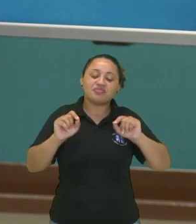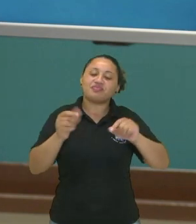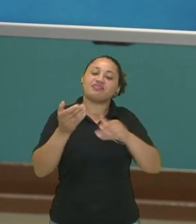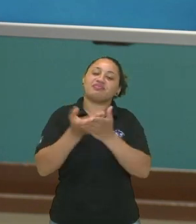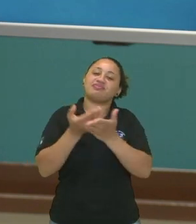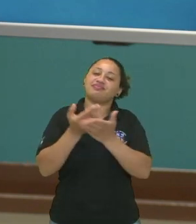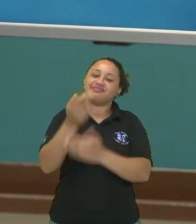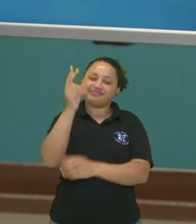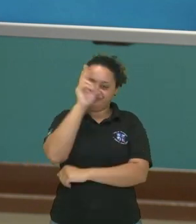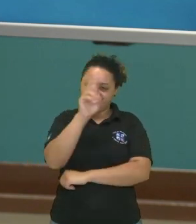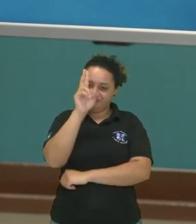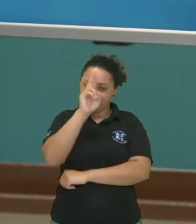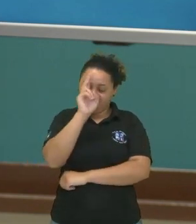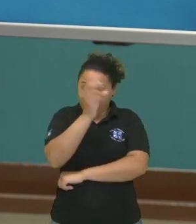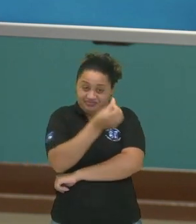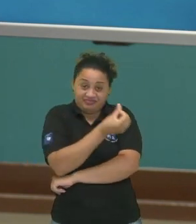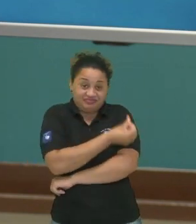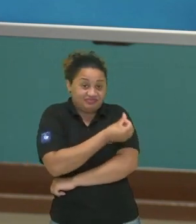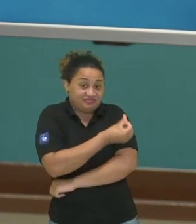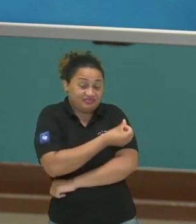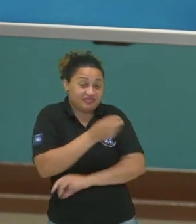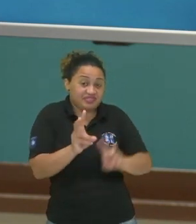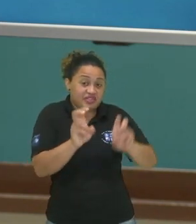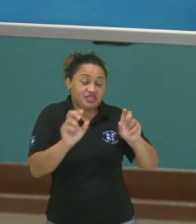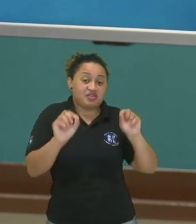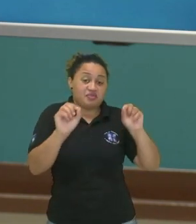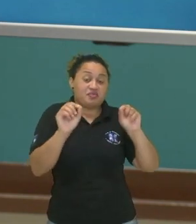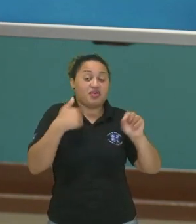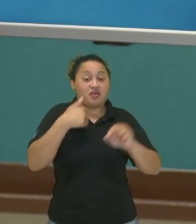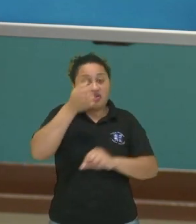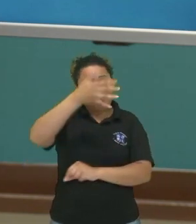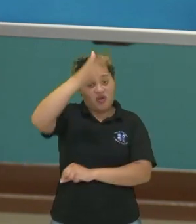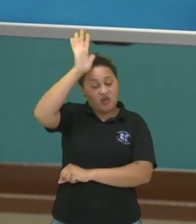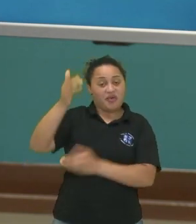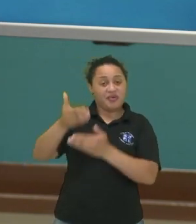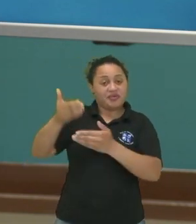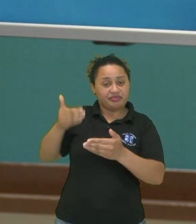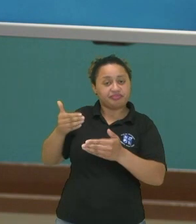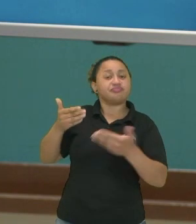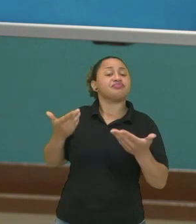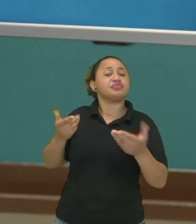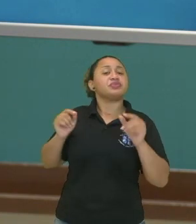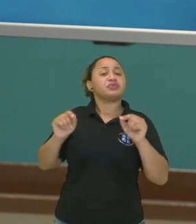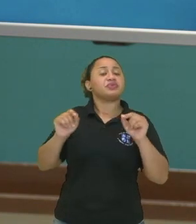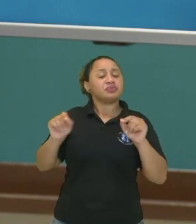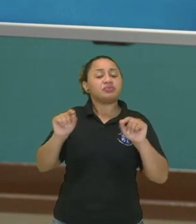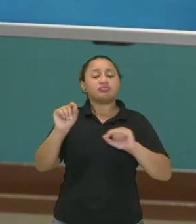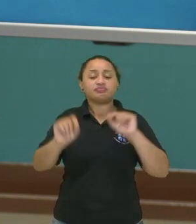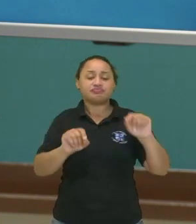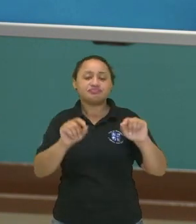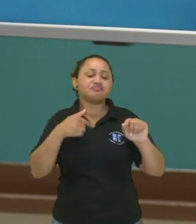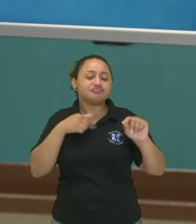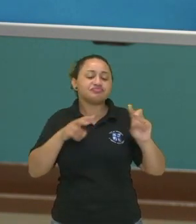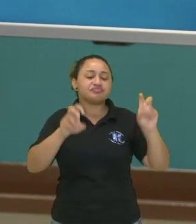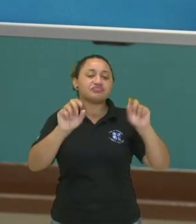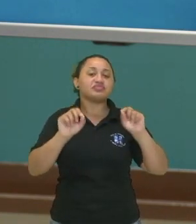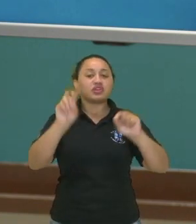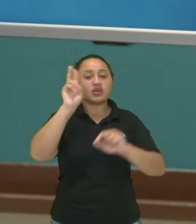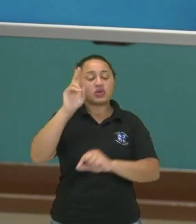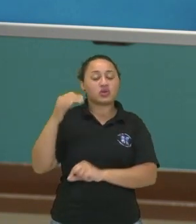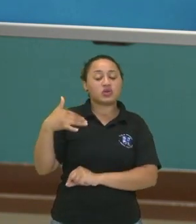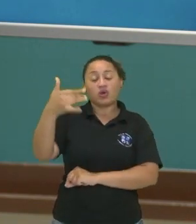aula de História do sexto ano, tema Roma Antiga, e vamos pegar um pouco aí sobre a história